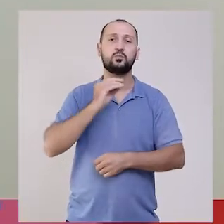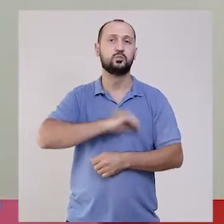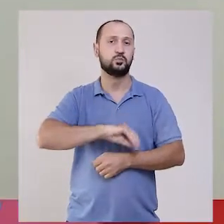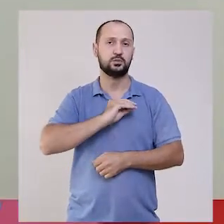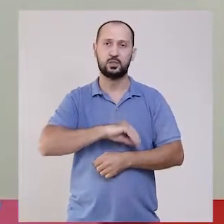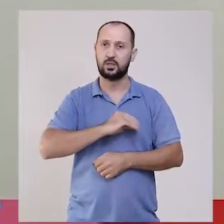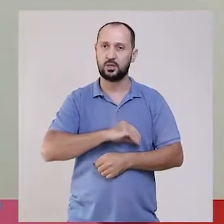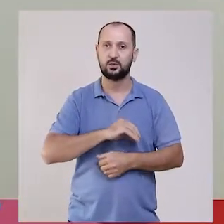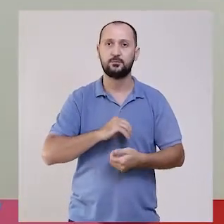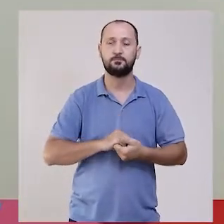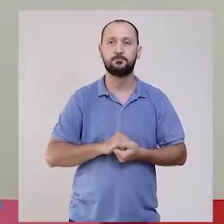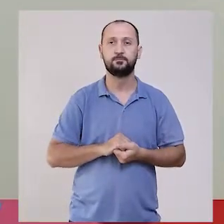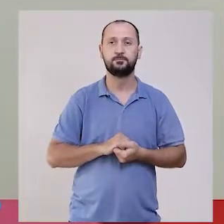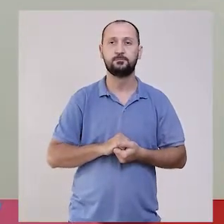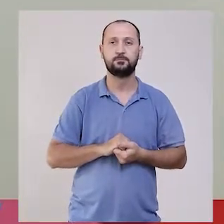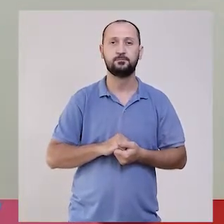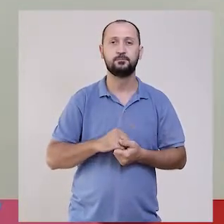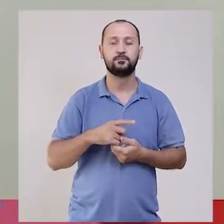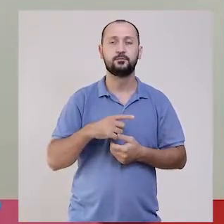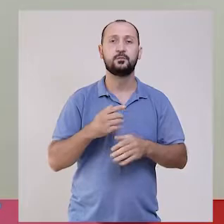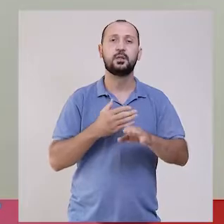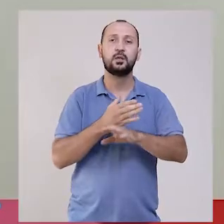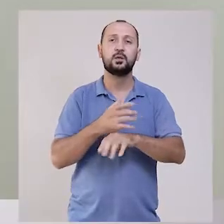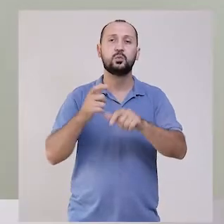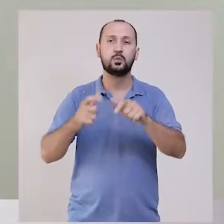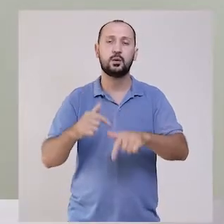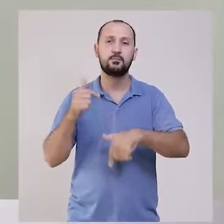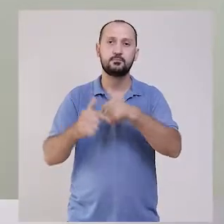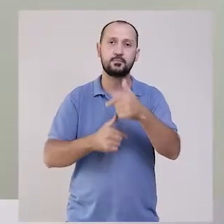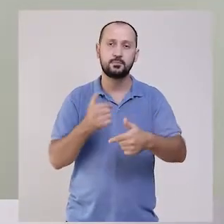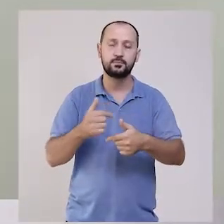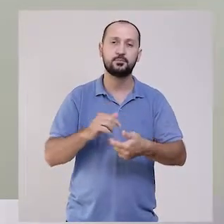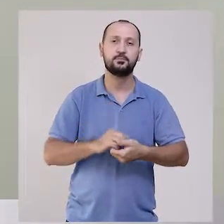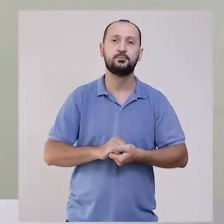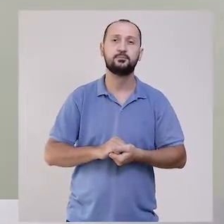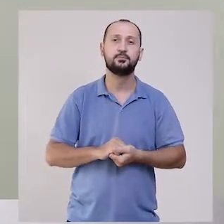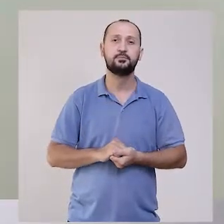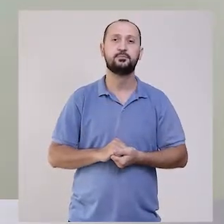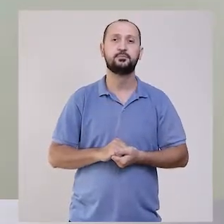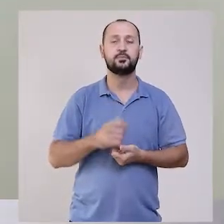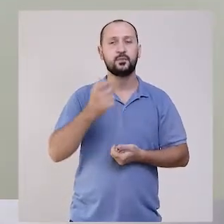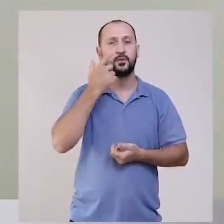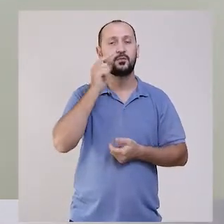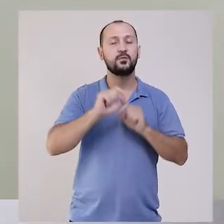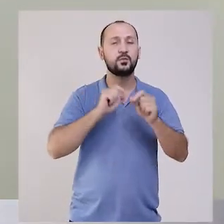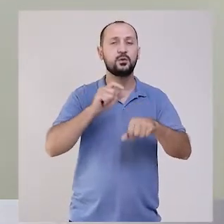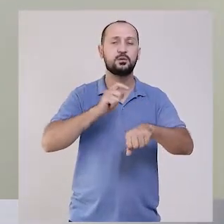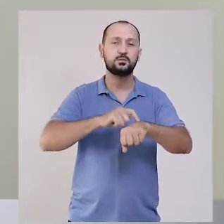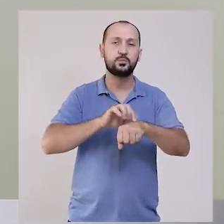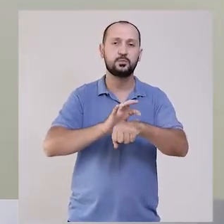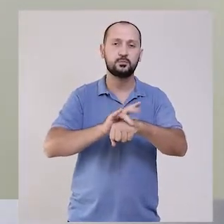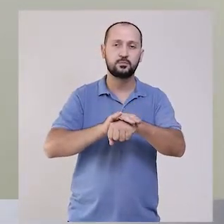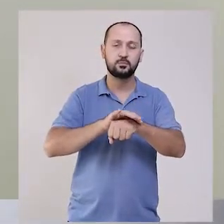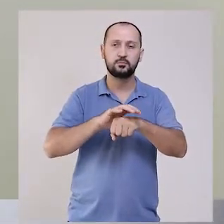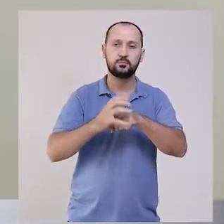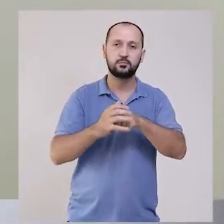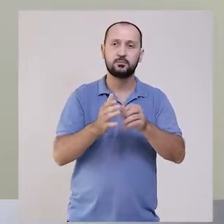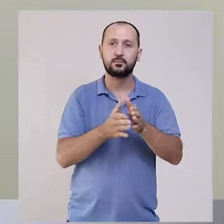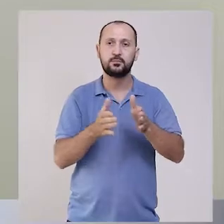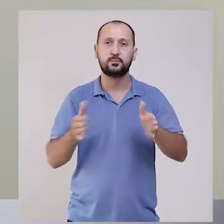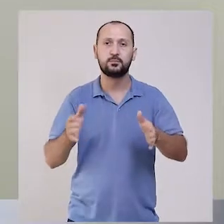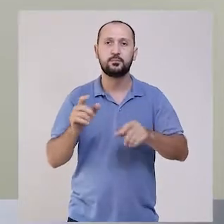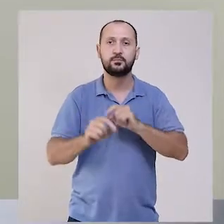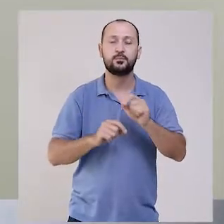dependem de. Eu atendia no serviço público uma senhora que falou assim: eu ganhei dinheiro com a pandemia. Eu não